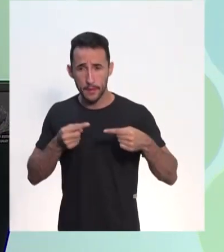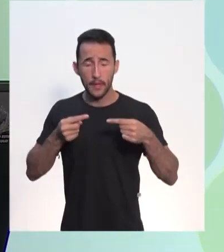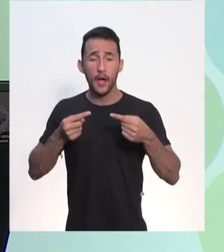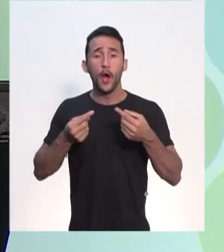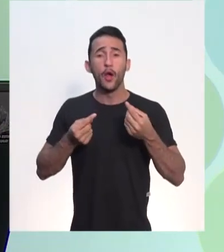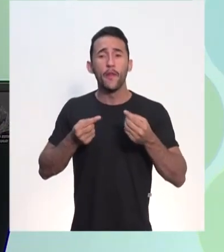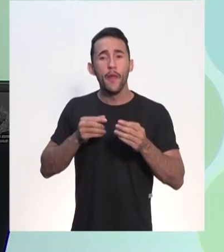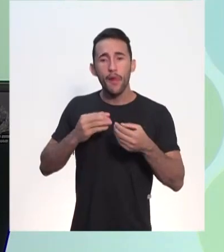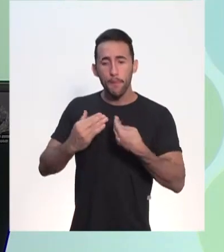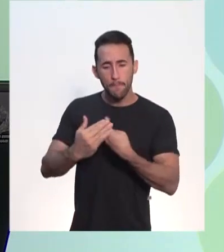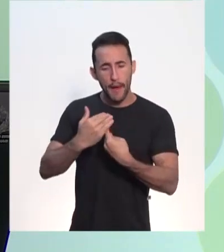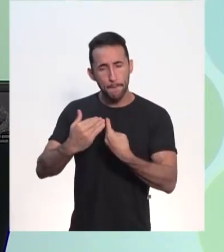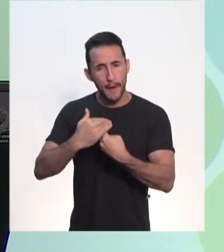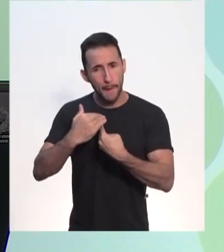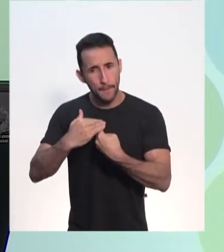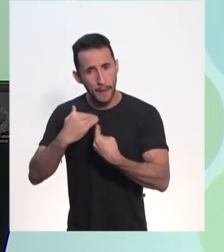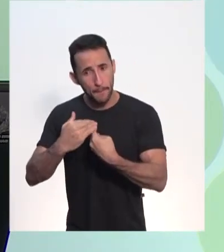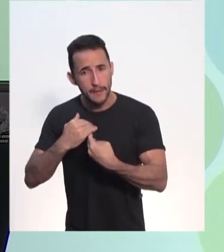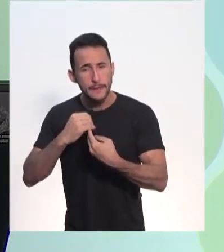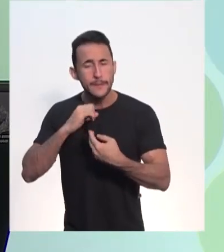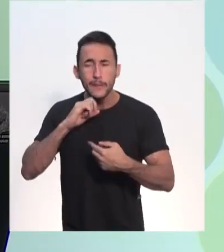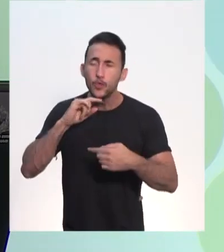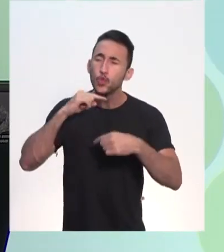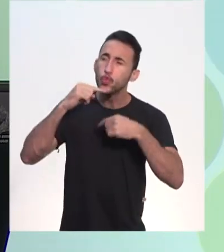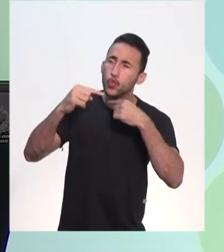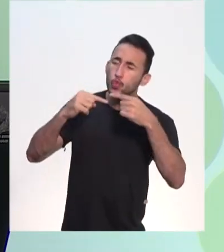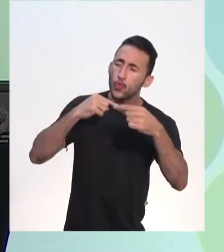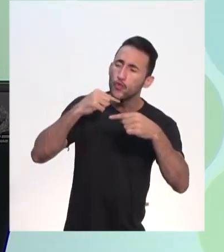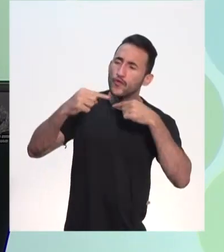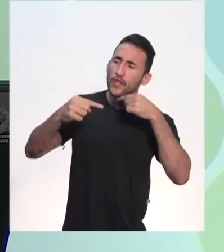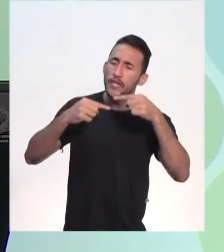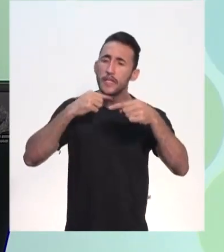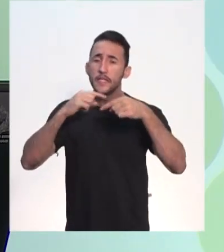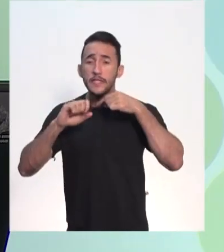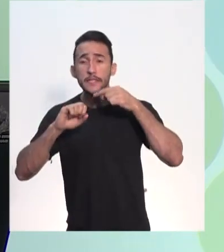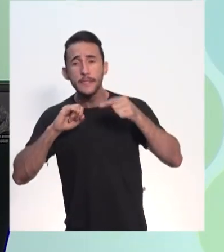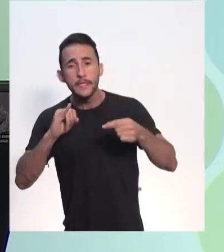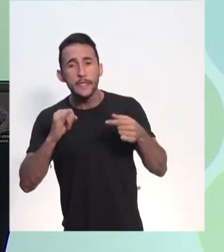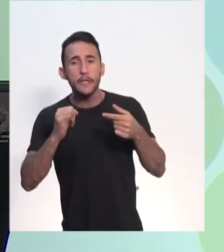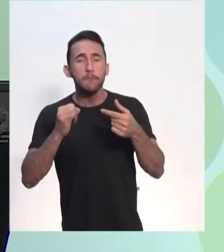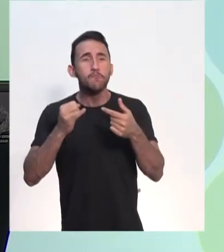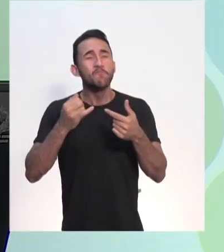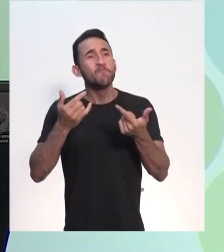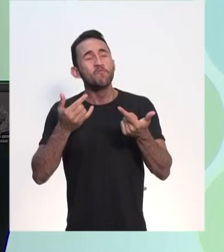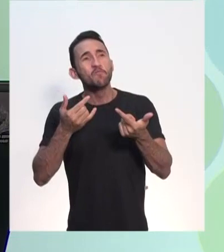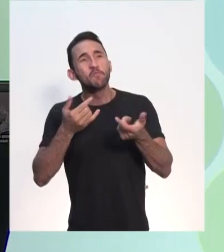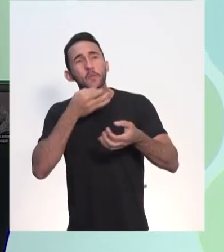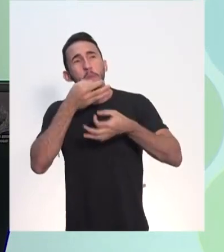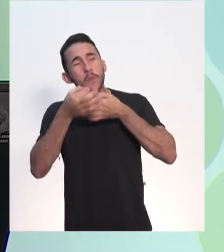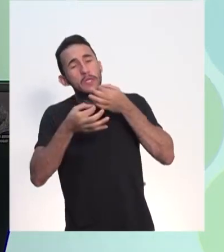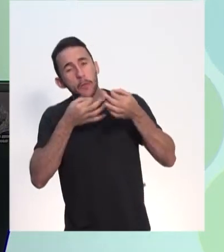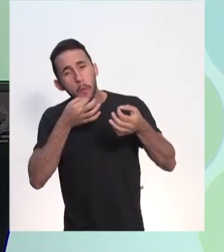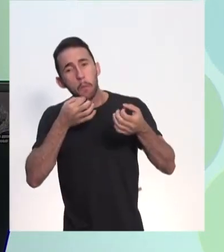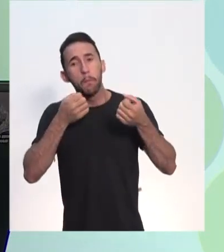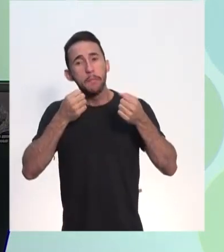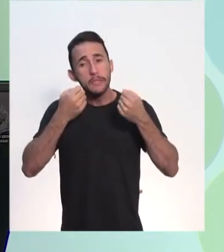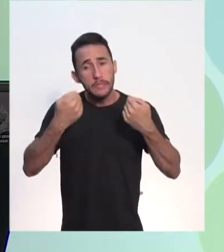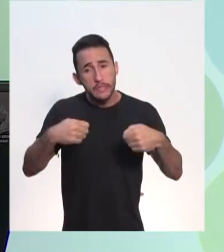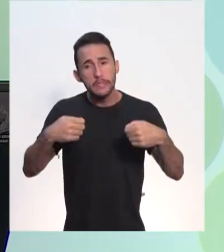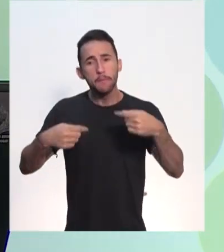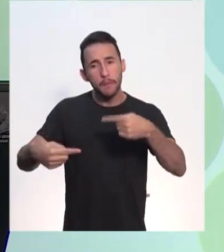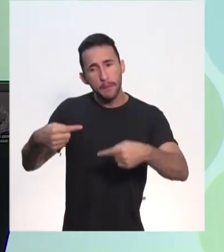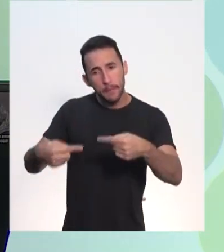é importante que a escola tenha esse momento para discutir, né, os gestores, os professores,